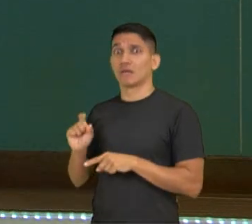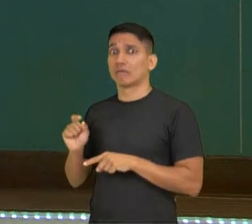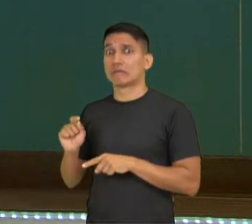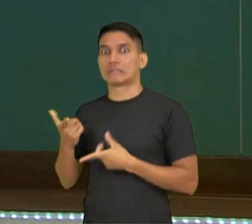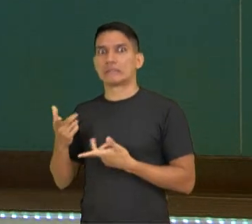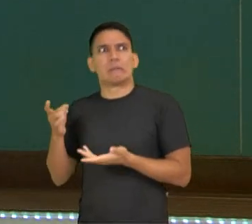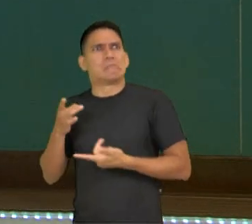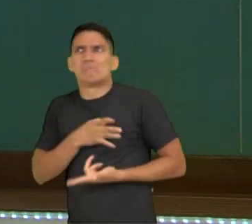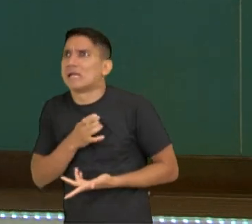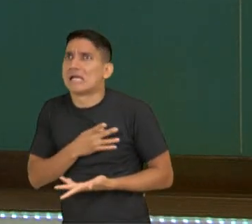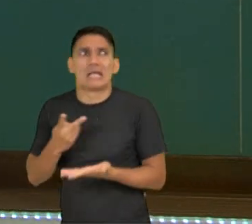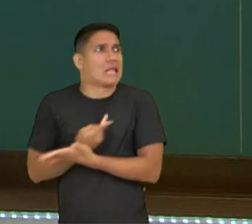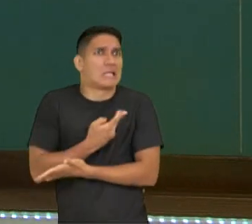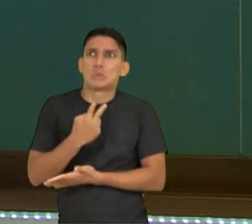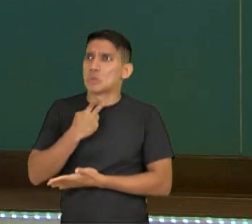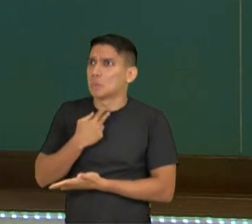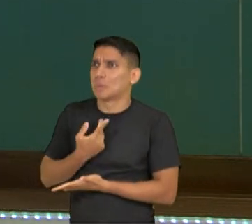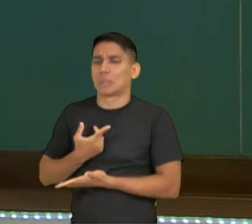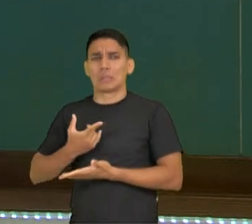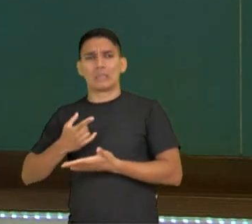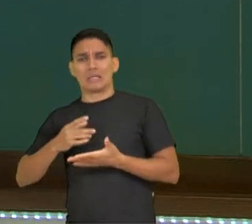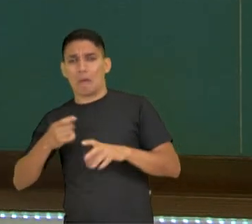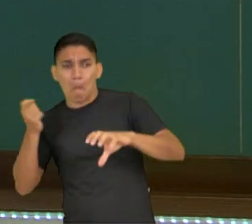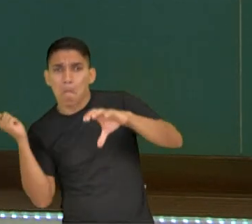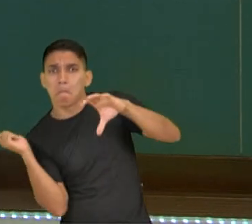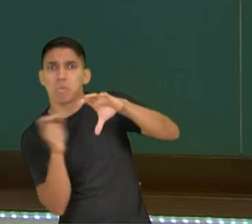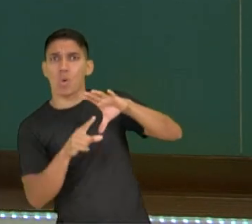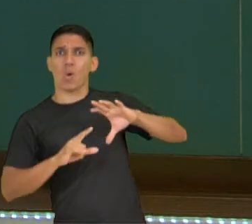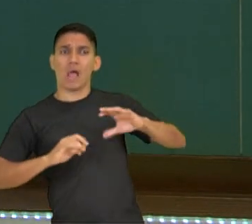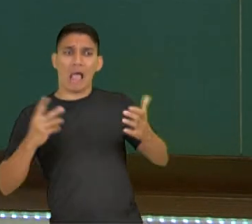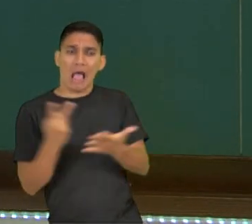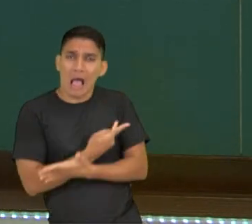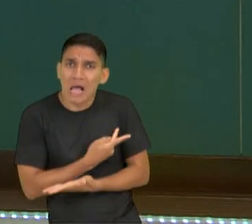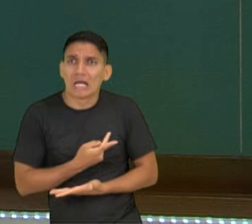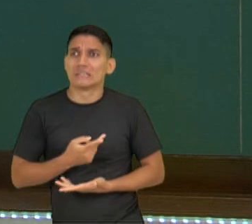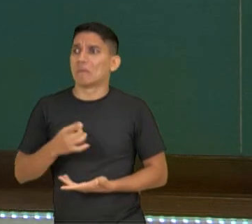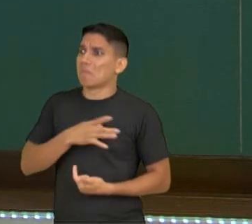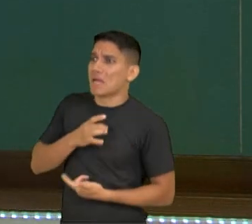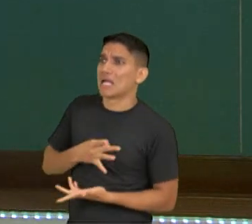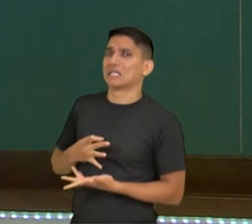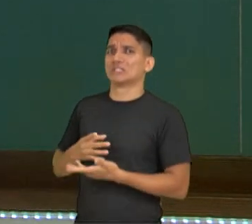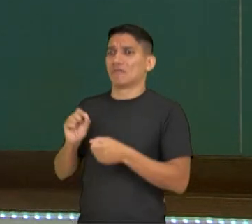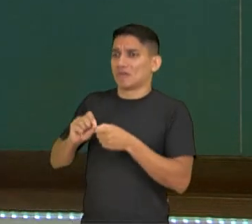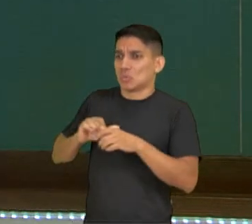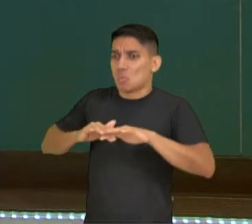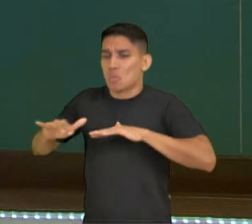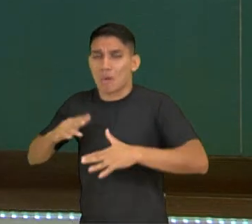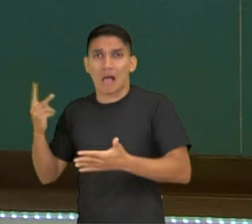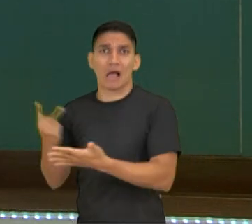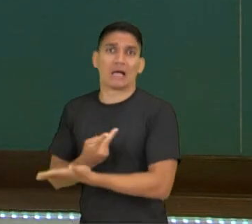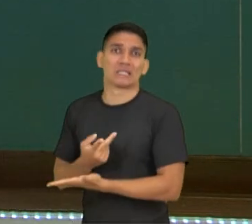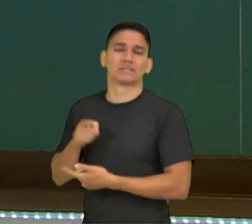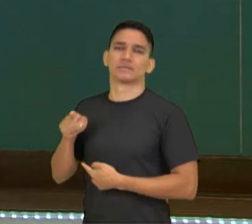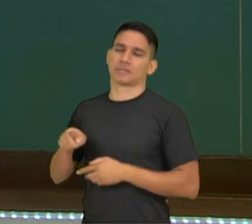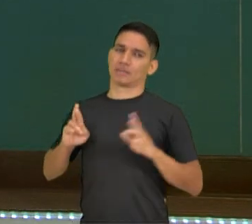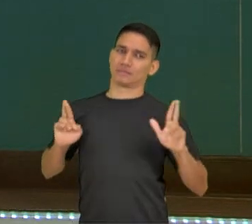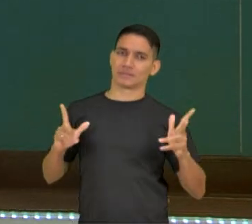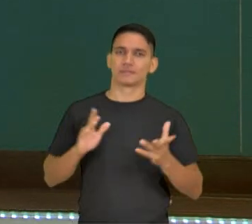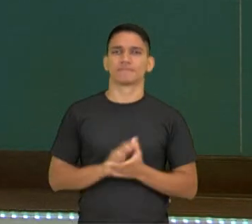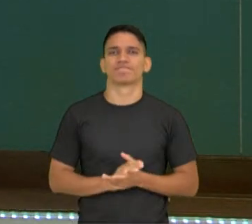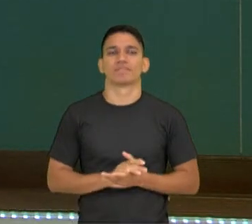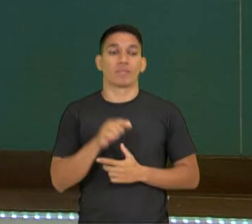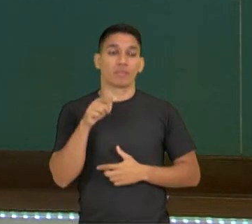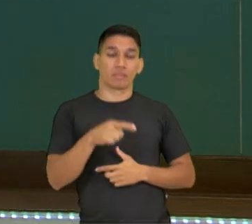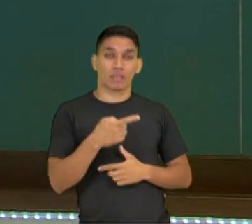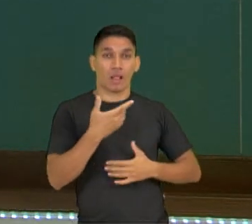medo de errar, o medo de jogar uma bola errada, o medo de fazer um movimento errado. Então tem essas diferenças. O sentimento, a alegria